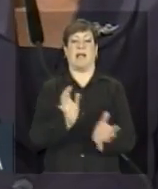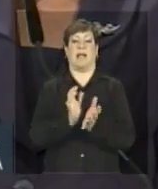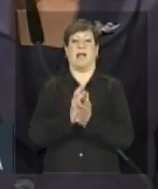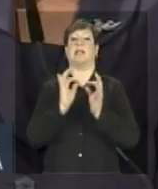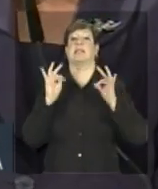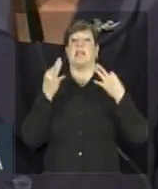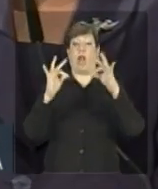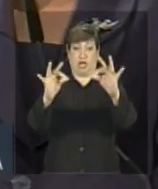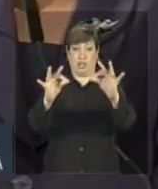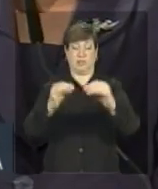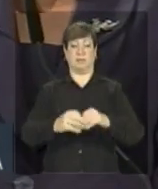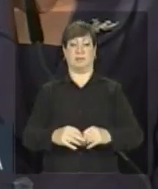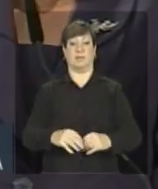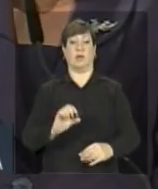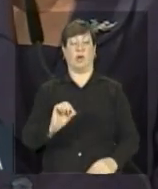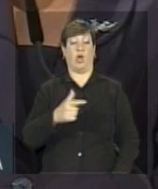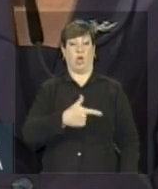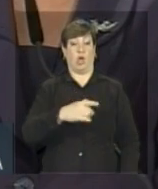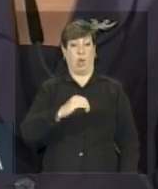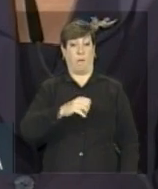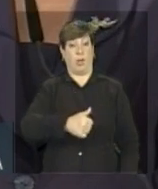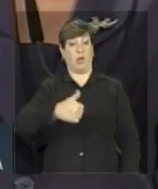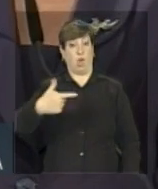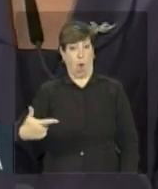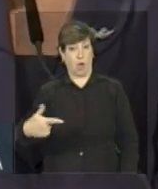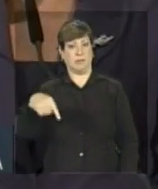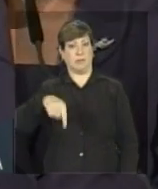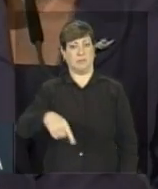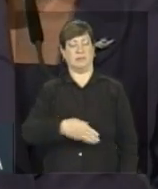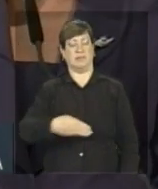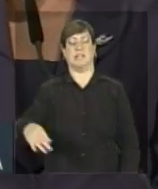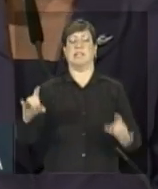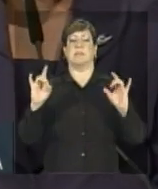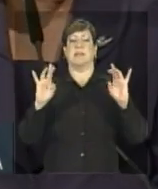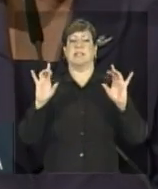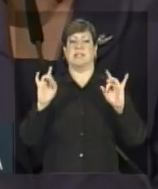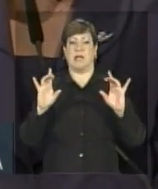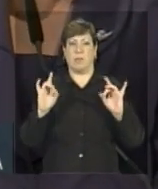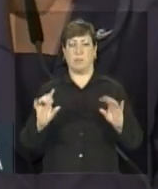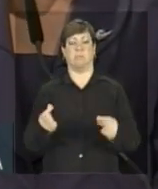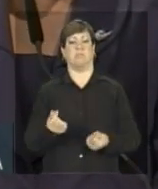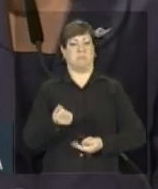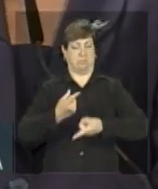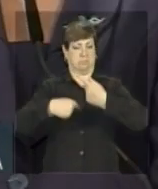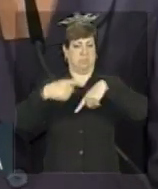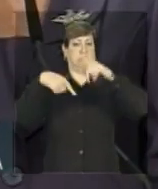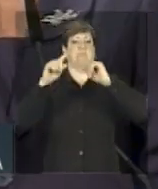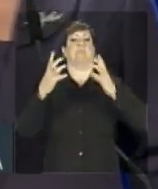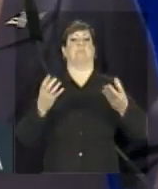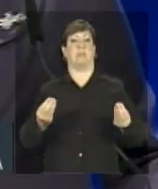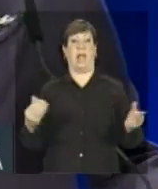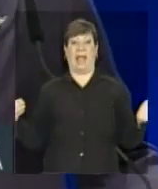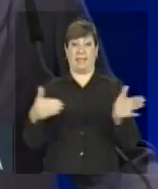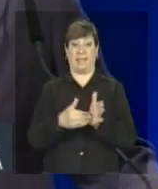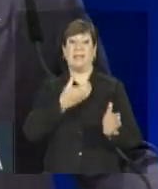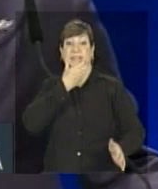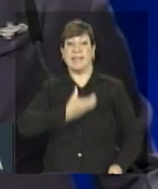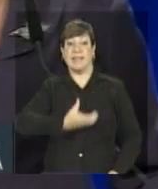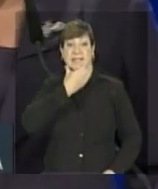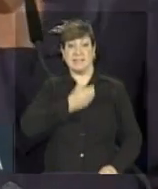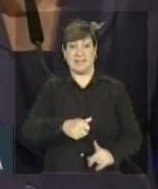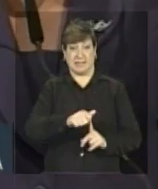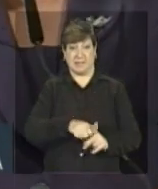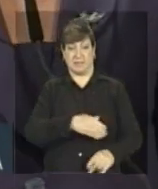tecnológica. O ano de 2012 será especialmente promissor. Até dezembro,